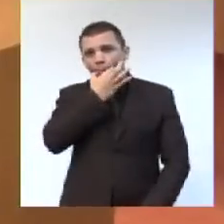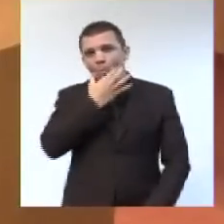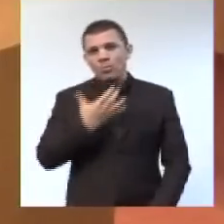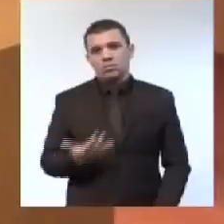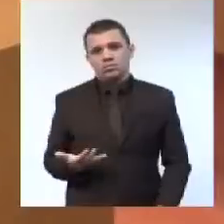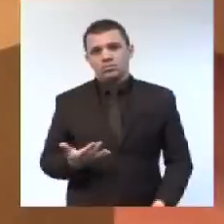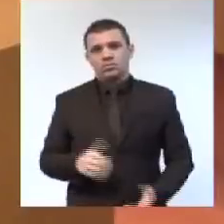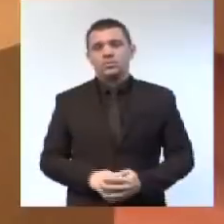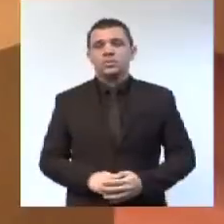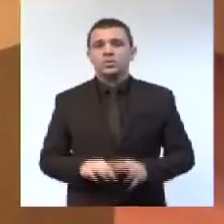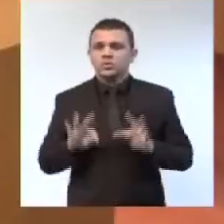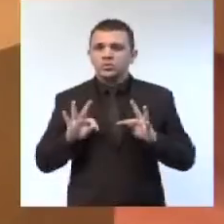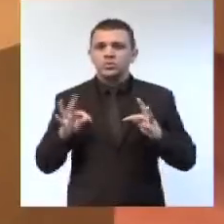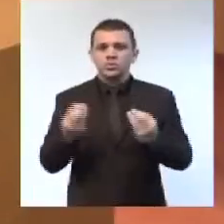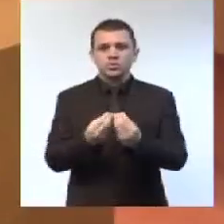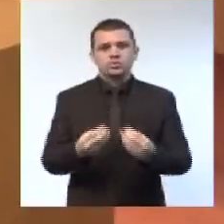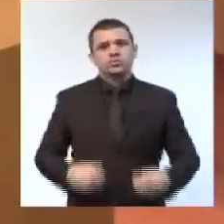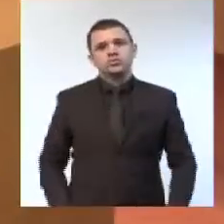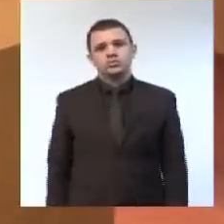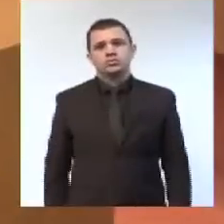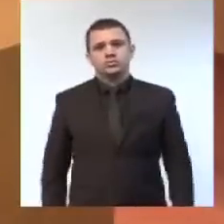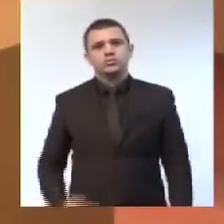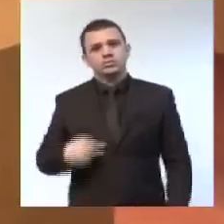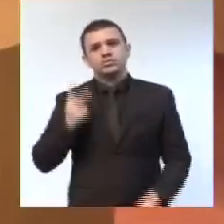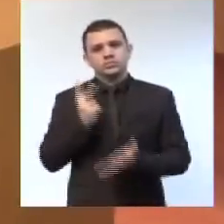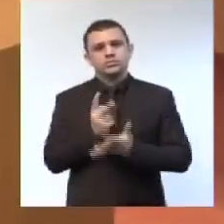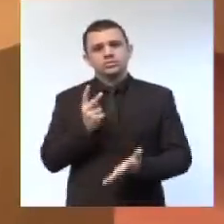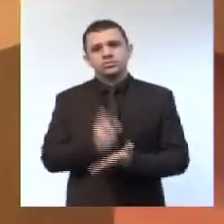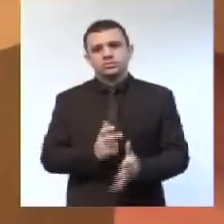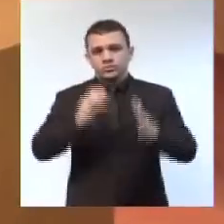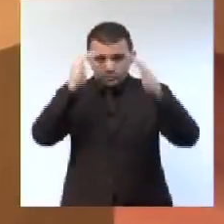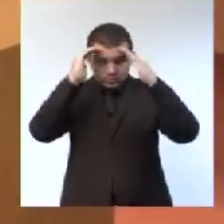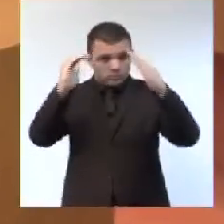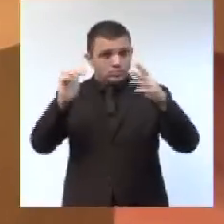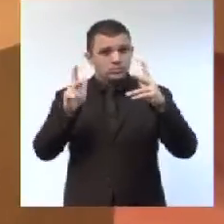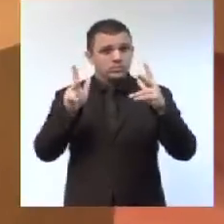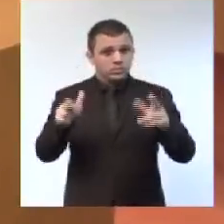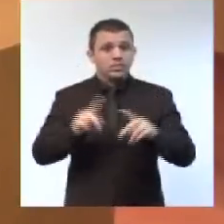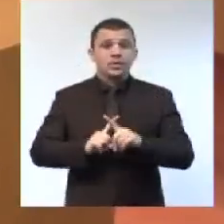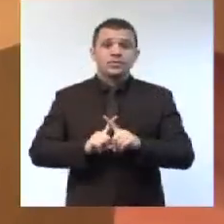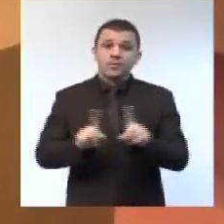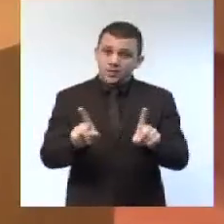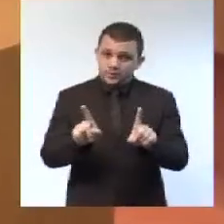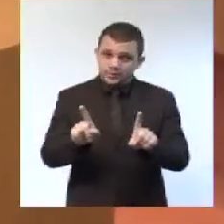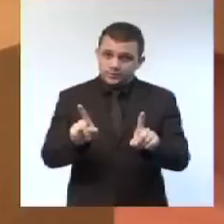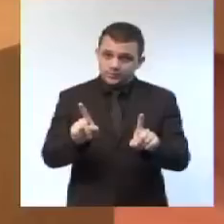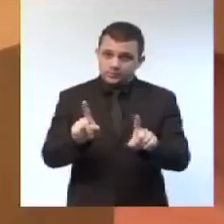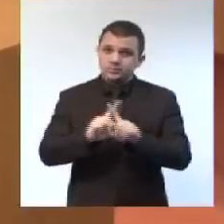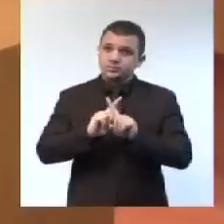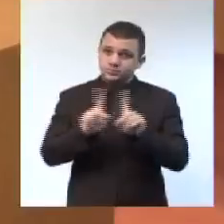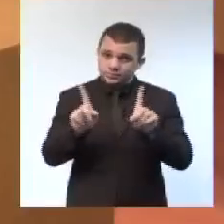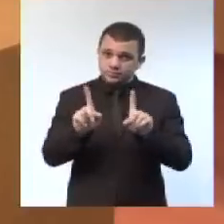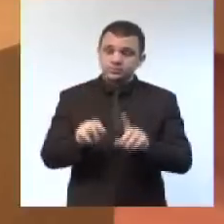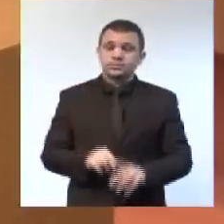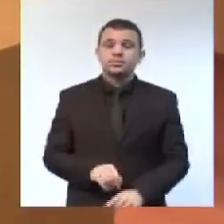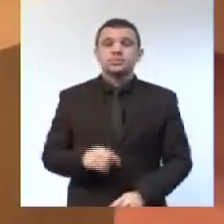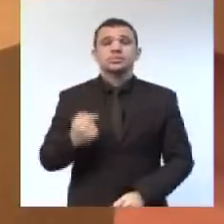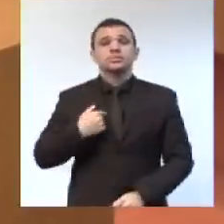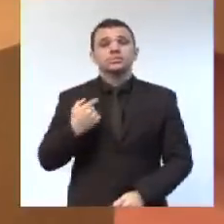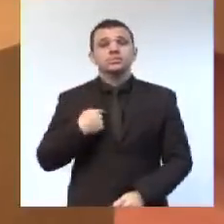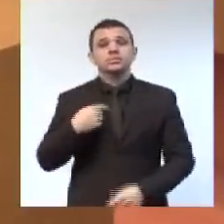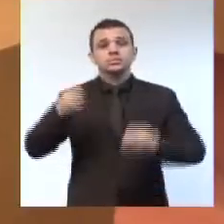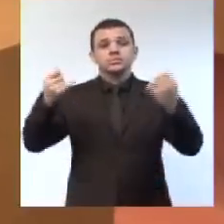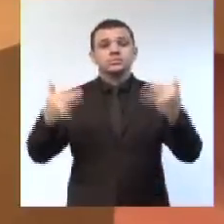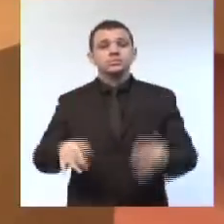todos eles. Eu continuo com o mesmo respeito. Agora, deputada, eu vou dizer o que eu falei para